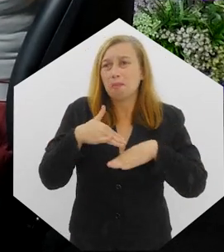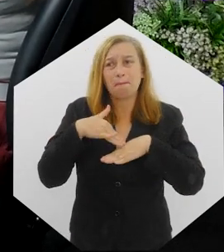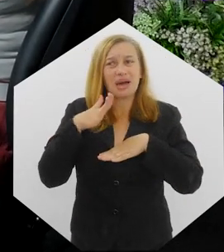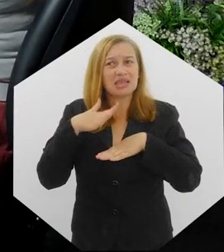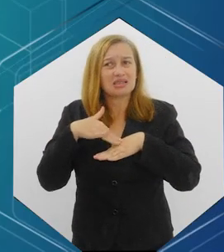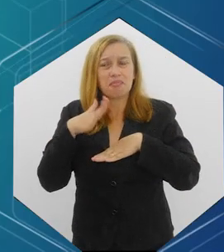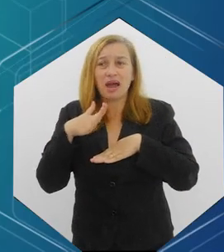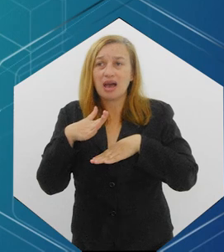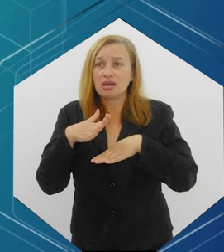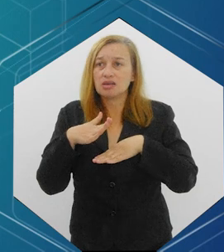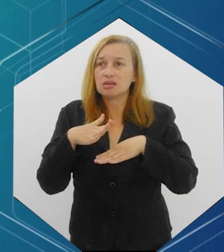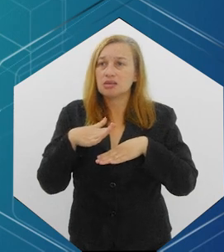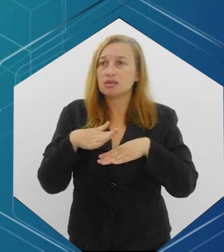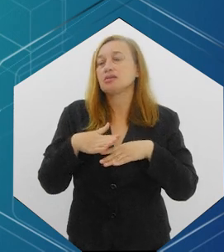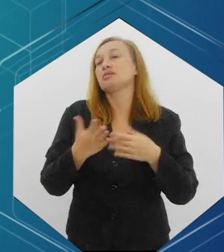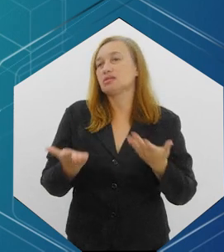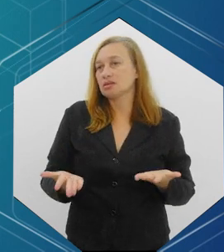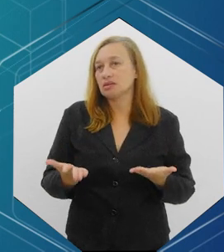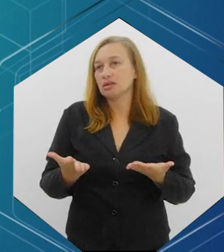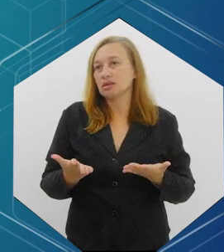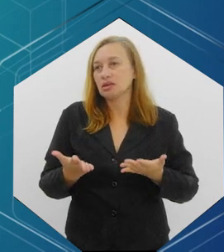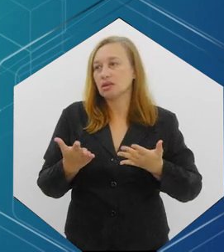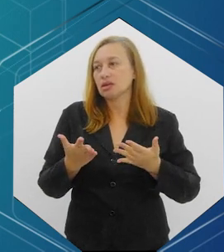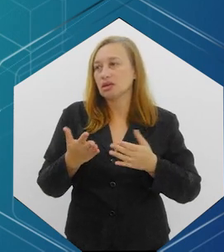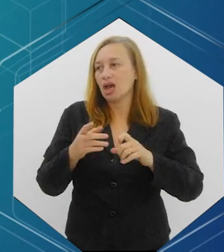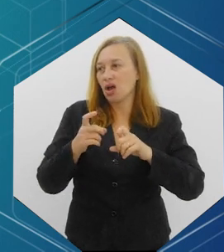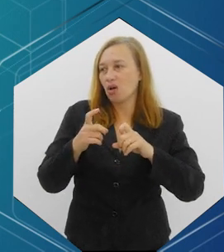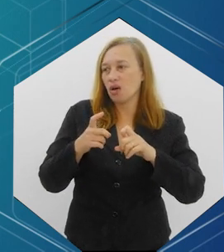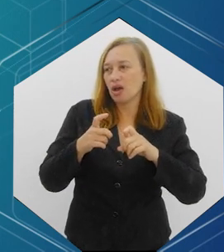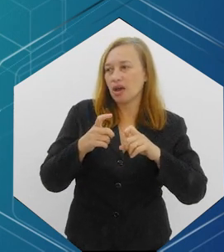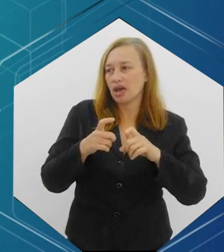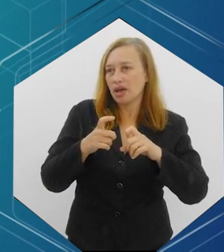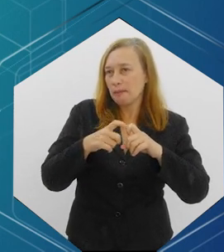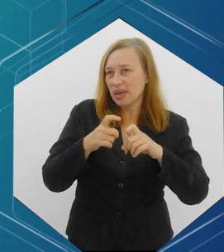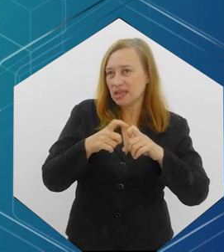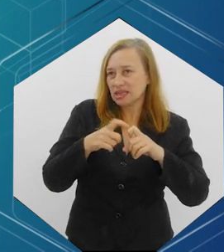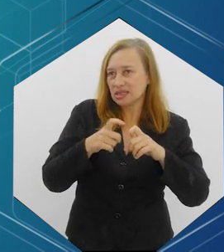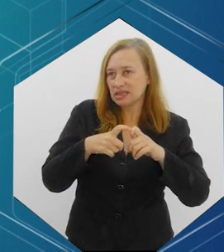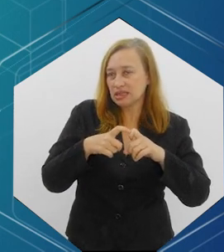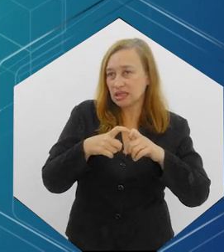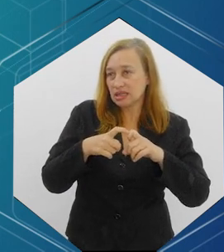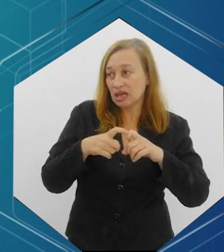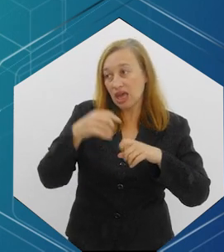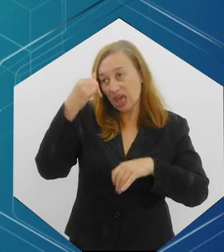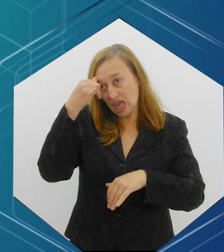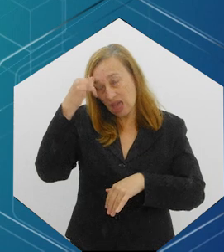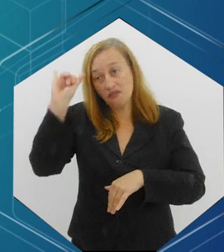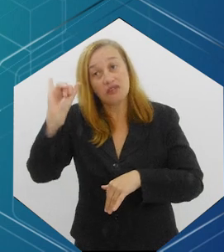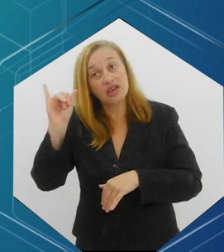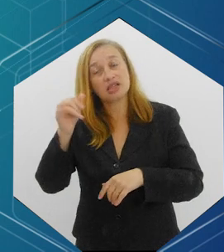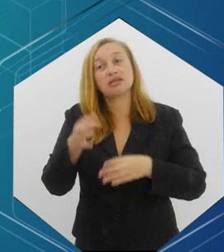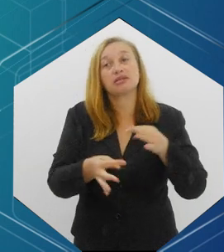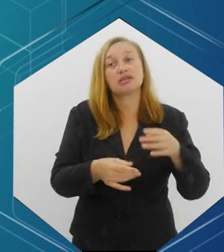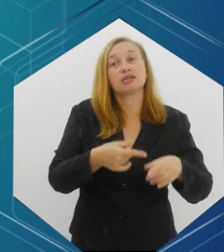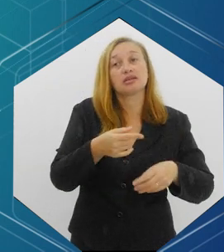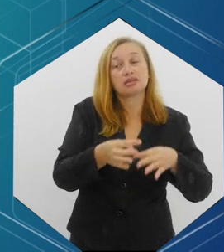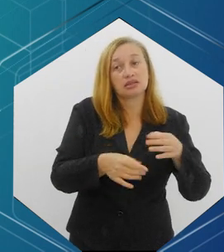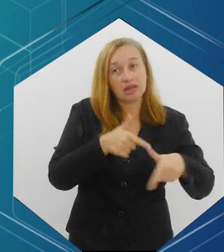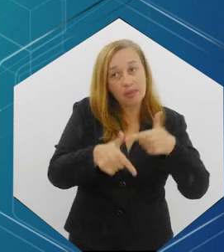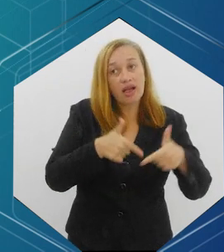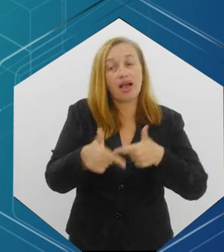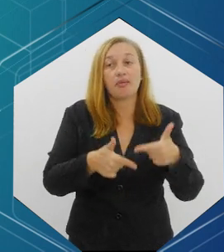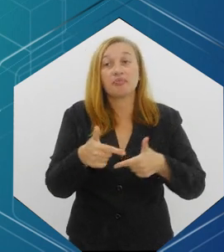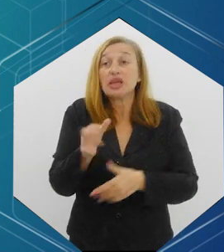Olha, hoje em dia, cada vez mais, a nossa medicina é preventiva e não curativa. É verdade. Ela procura